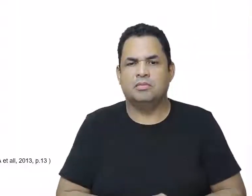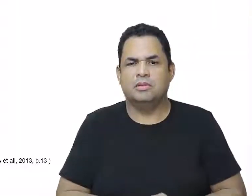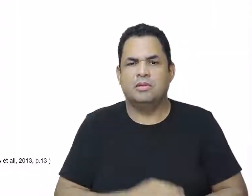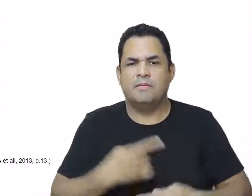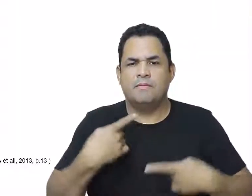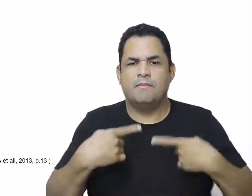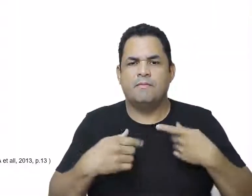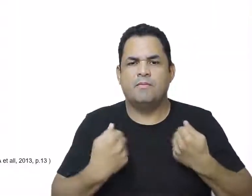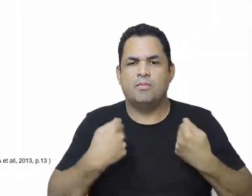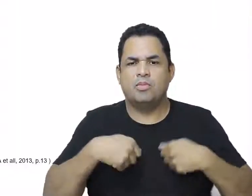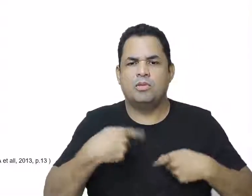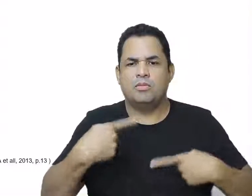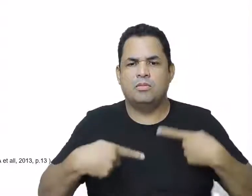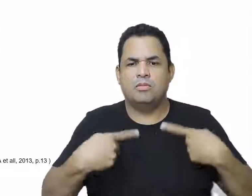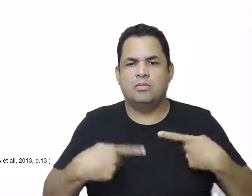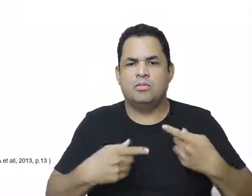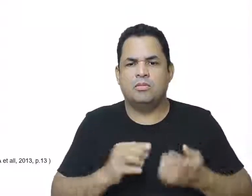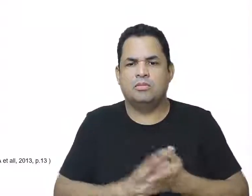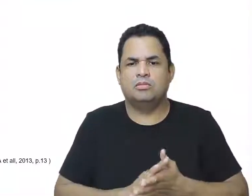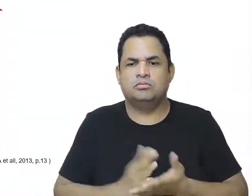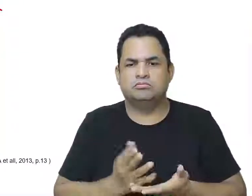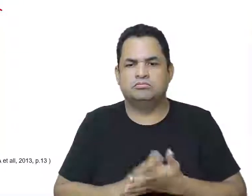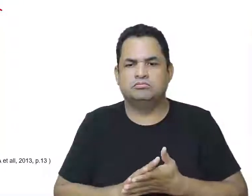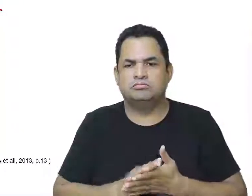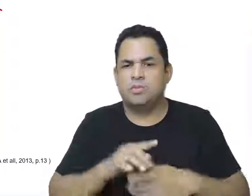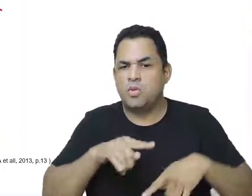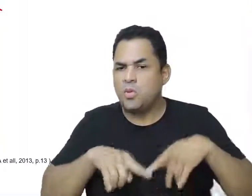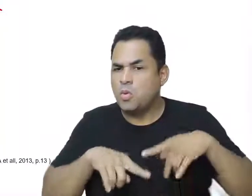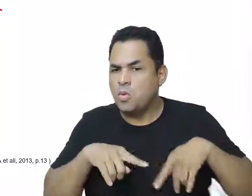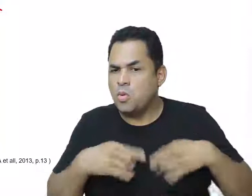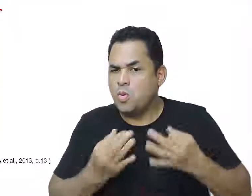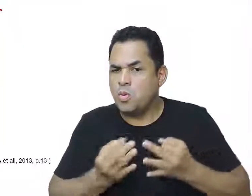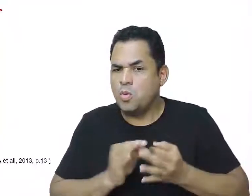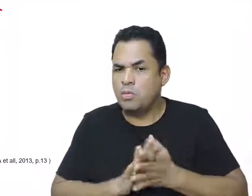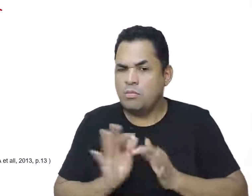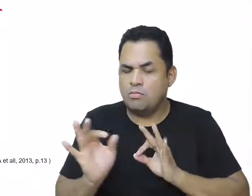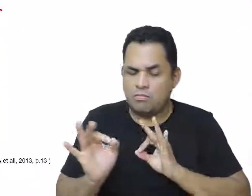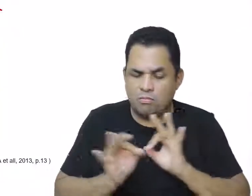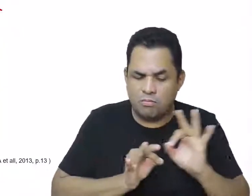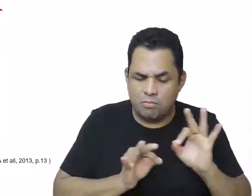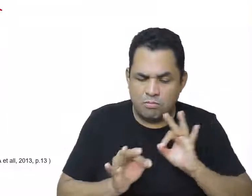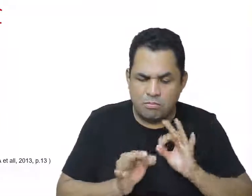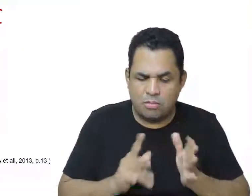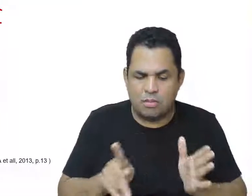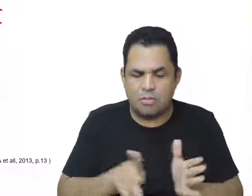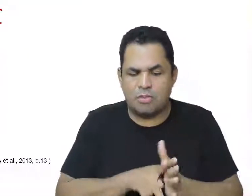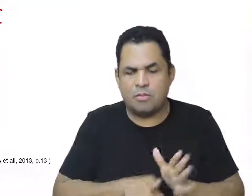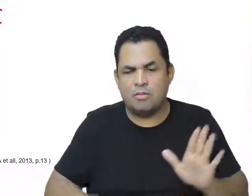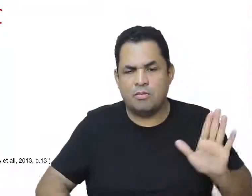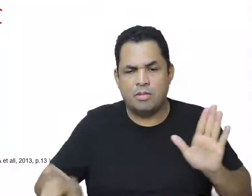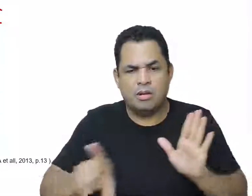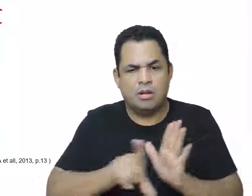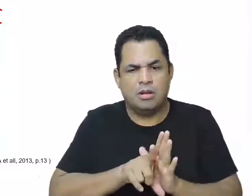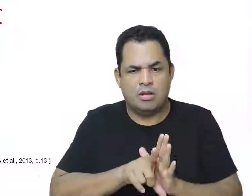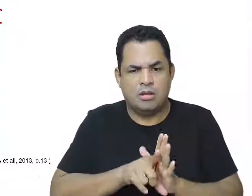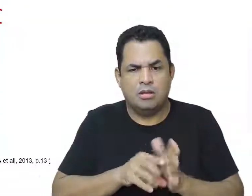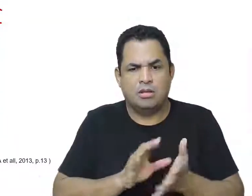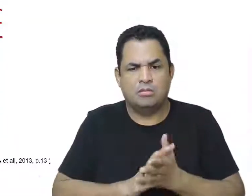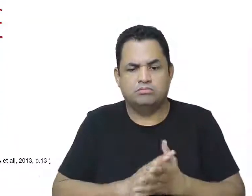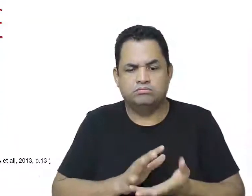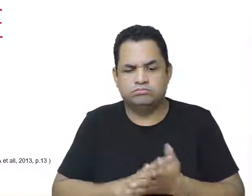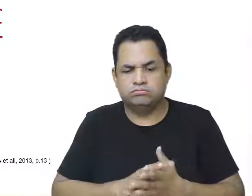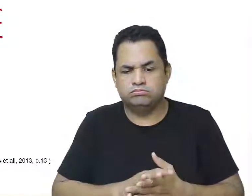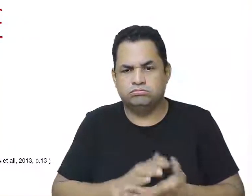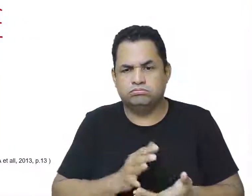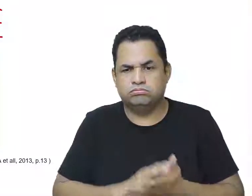o poder que se dá através dos instrumentos, mecanismos, como a própria legislação ou a